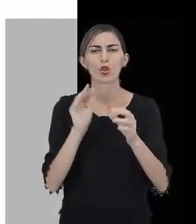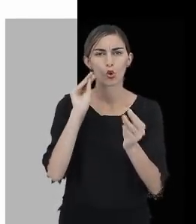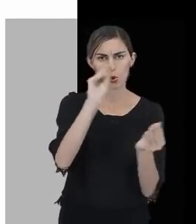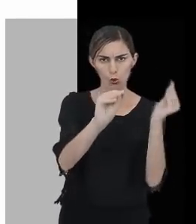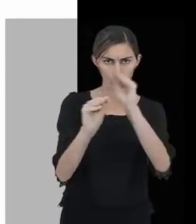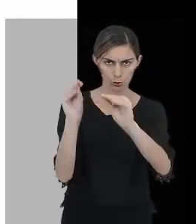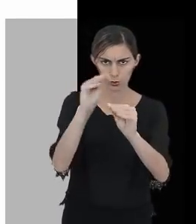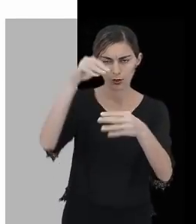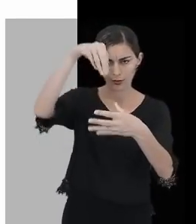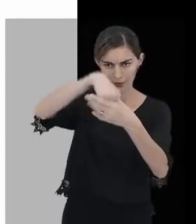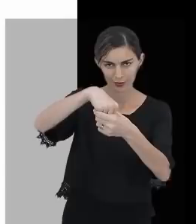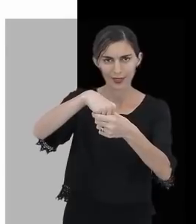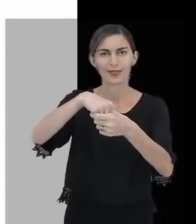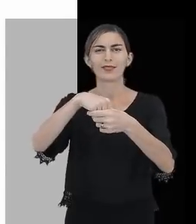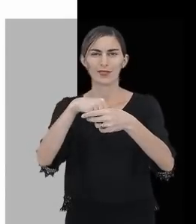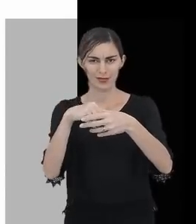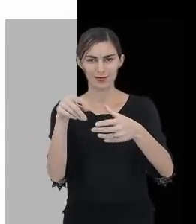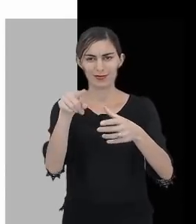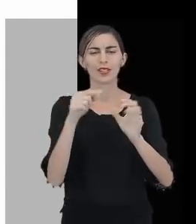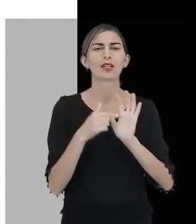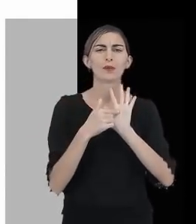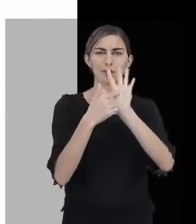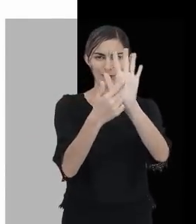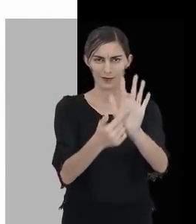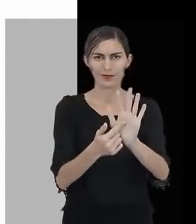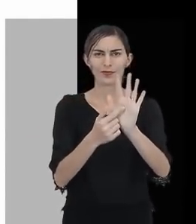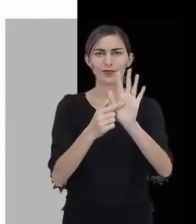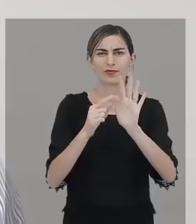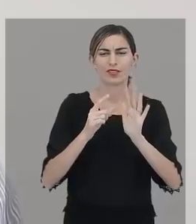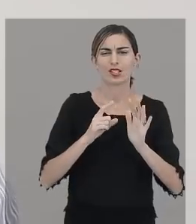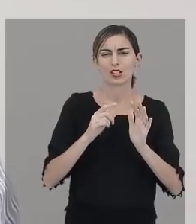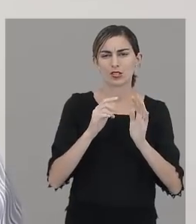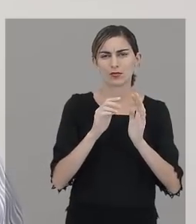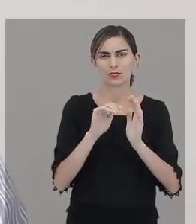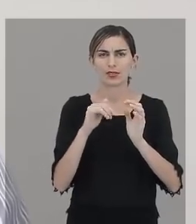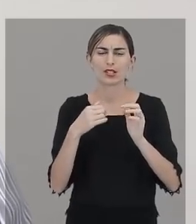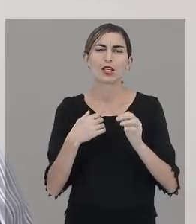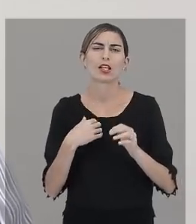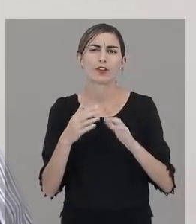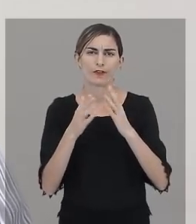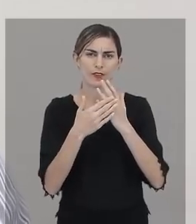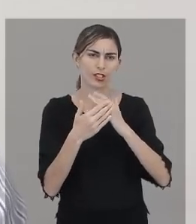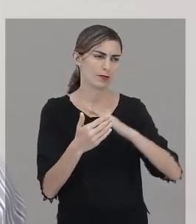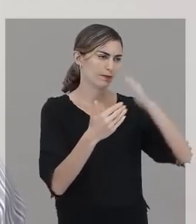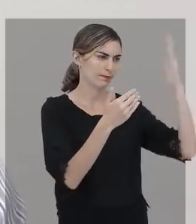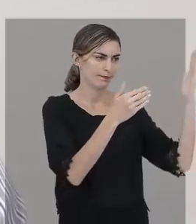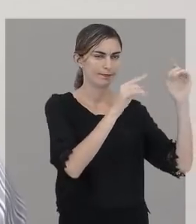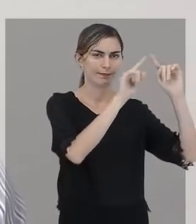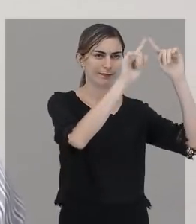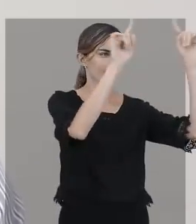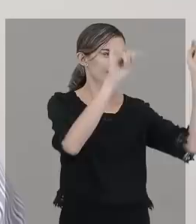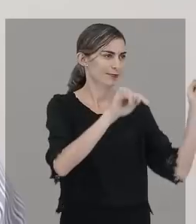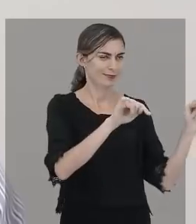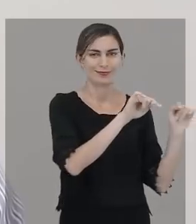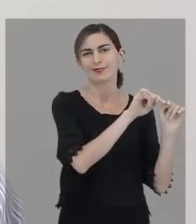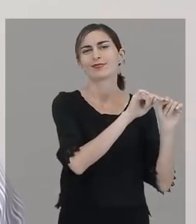algum componente dentro dele, esse componente se posiciona do lado esquerdo no canto superior da tela.